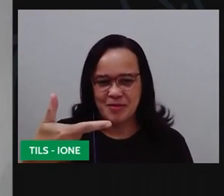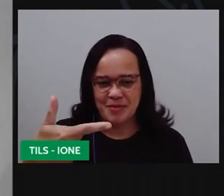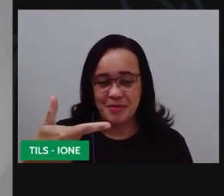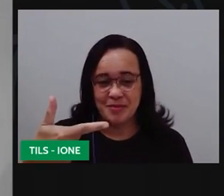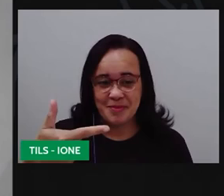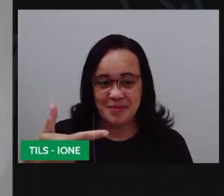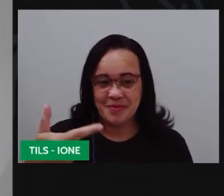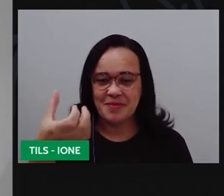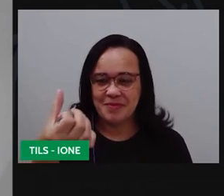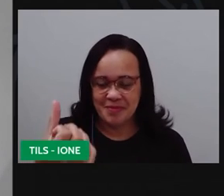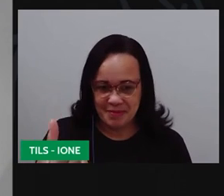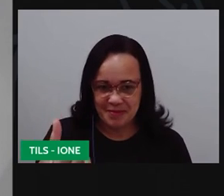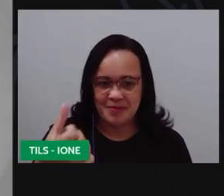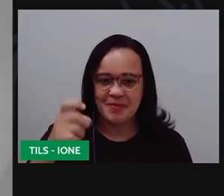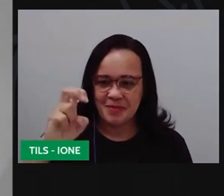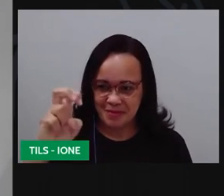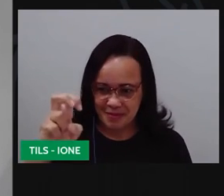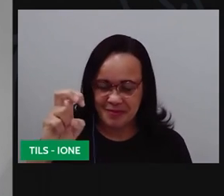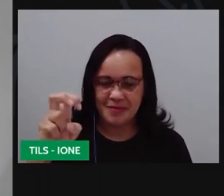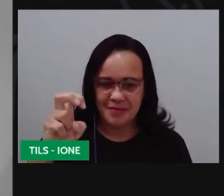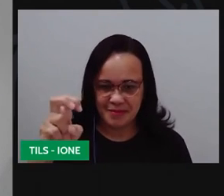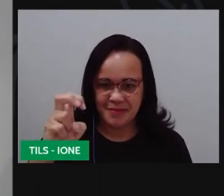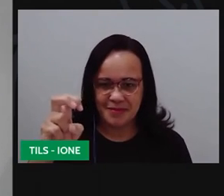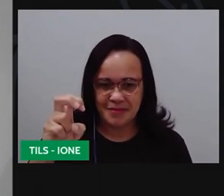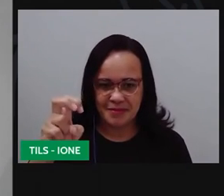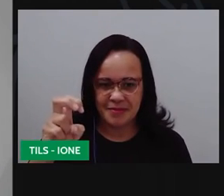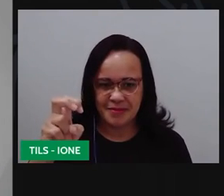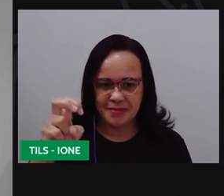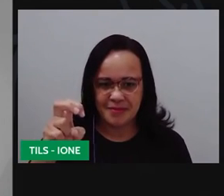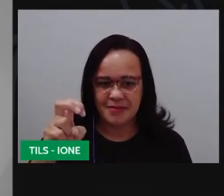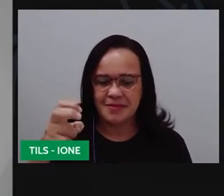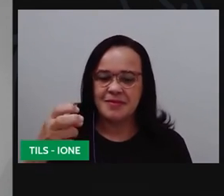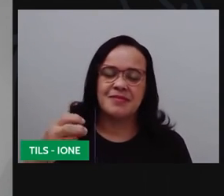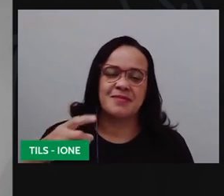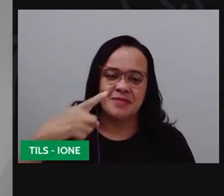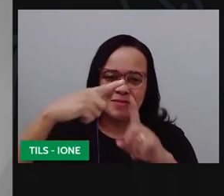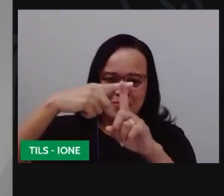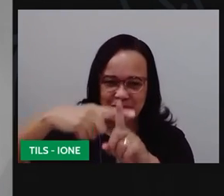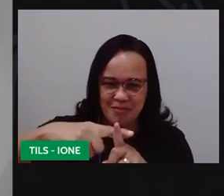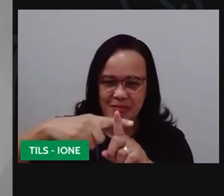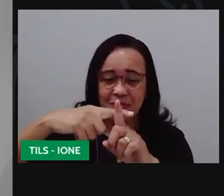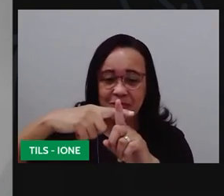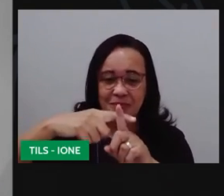e 65 tá mais